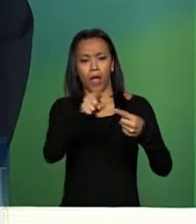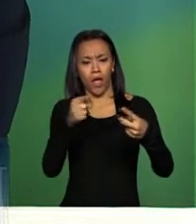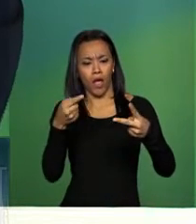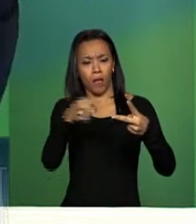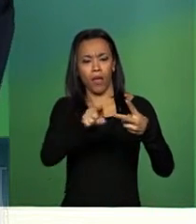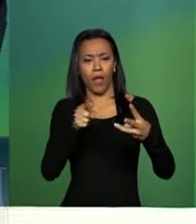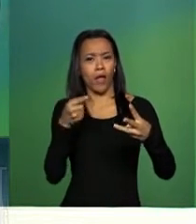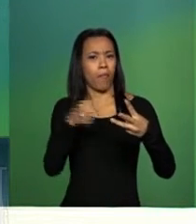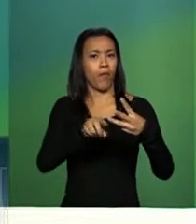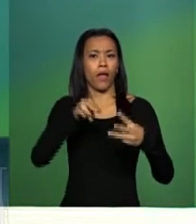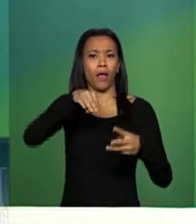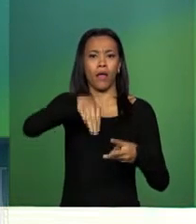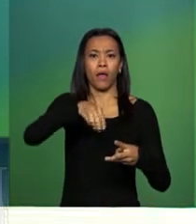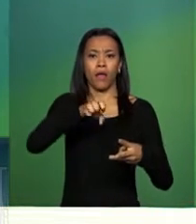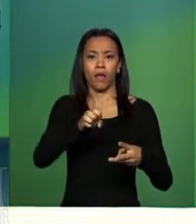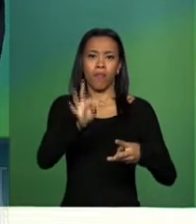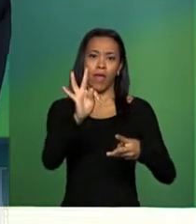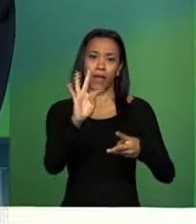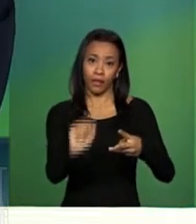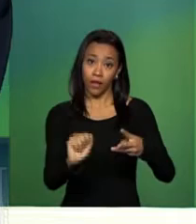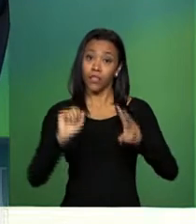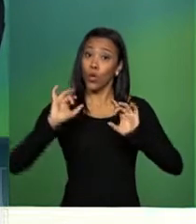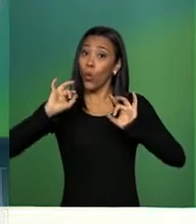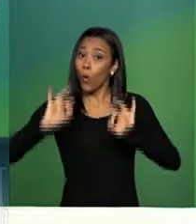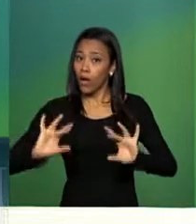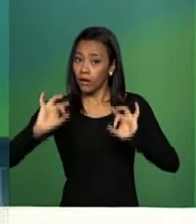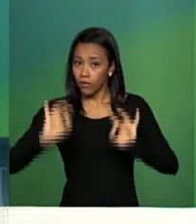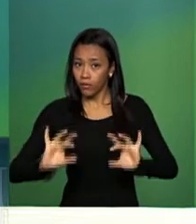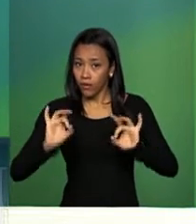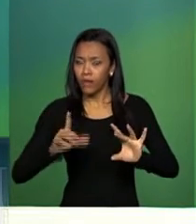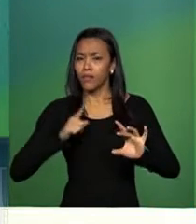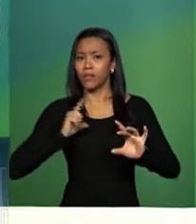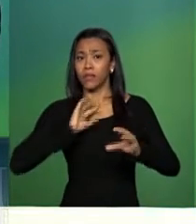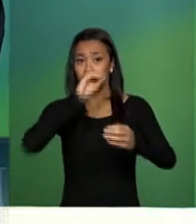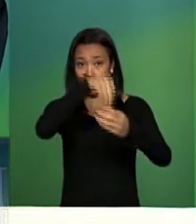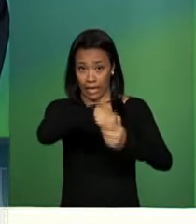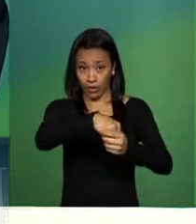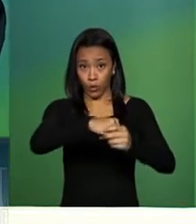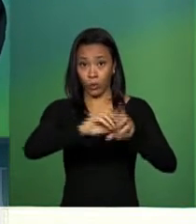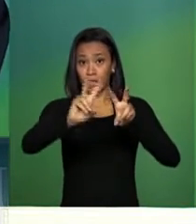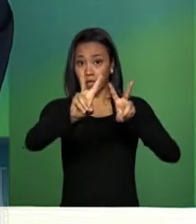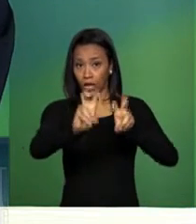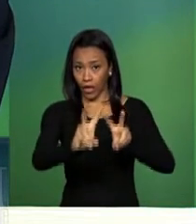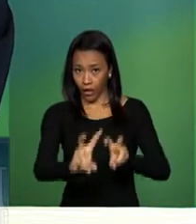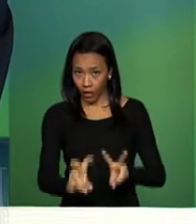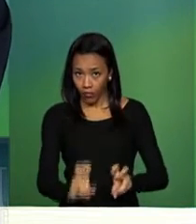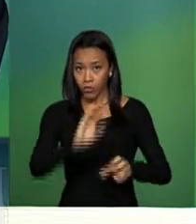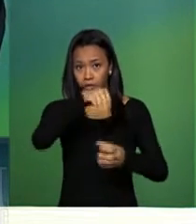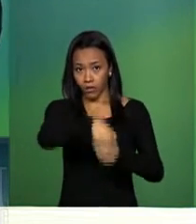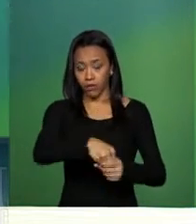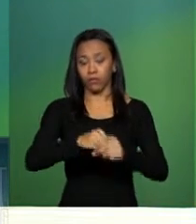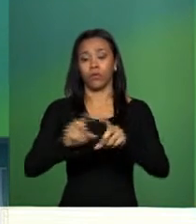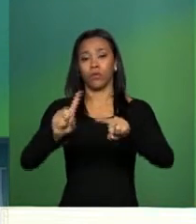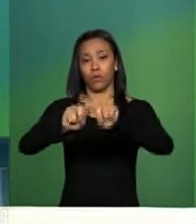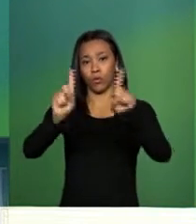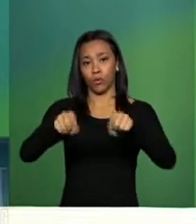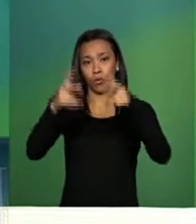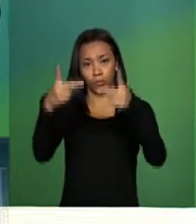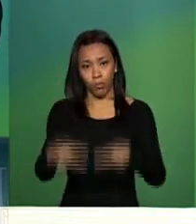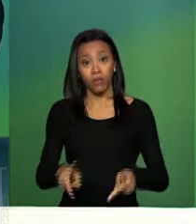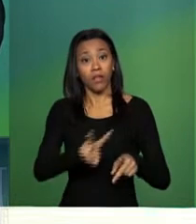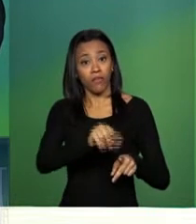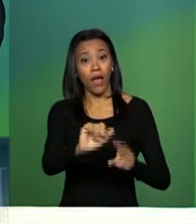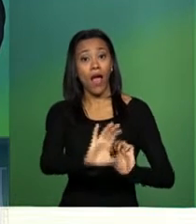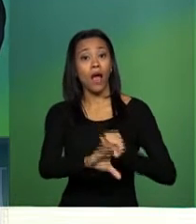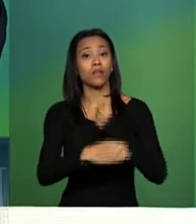em cada área do plano nós definimos um conjunto de ações que são importantes para garantir o